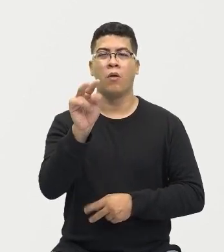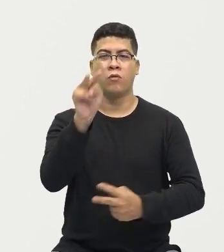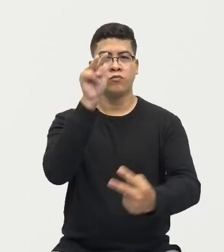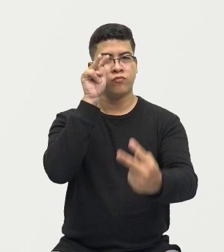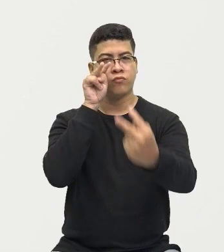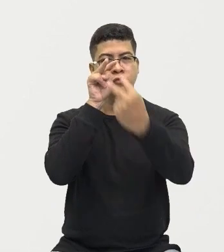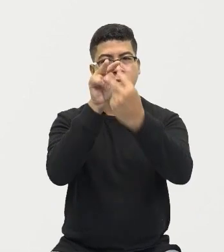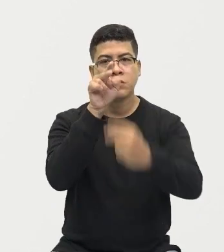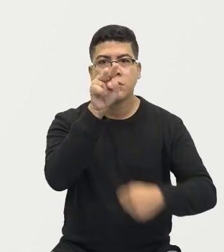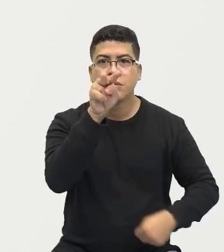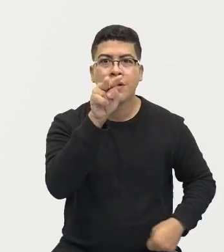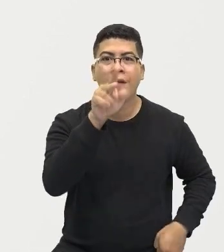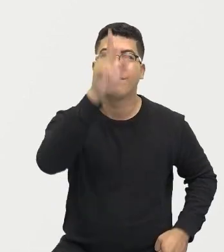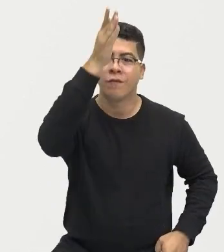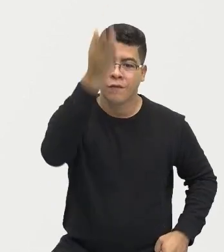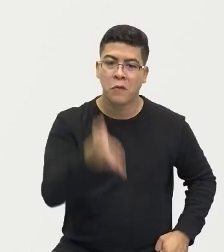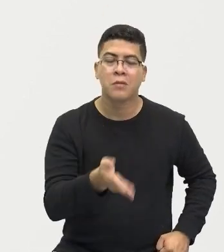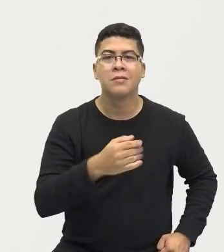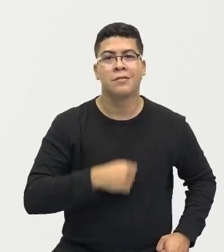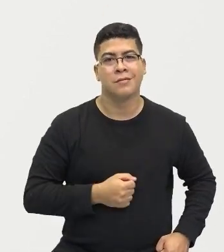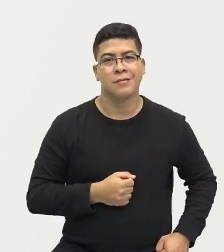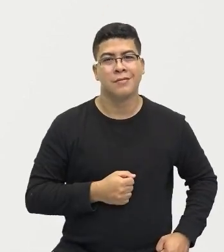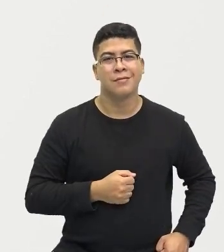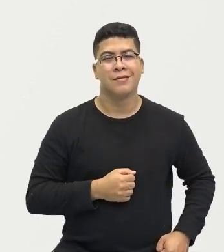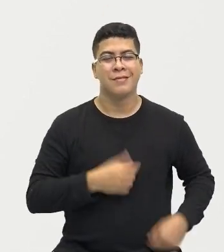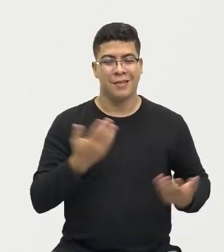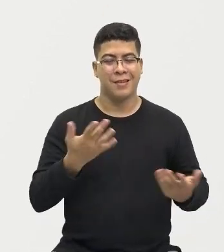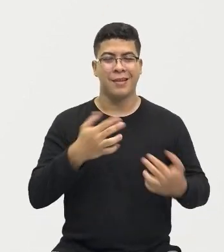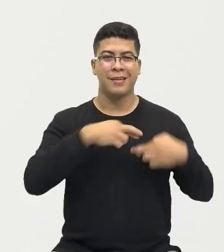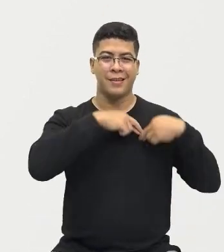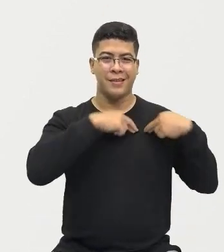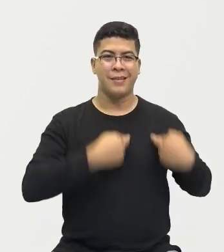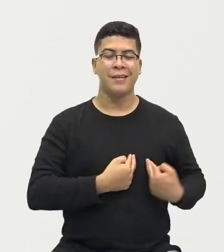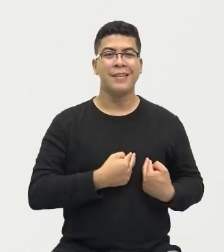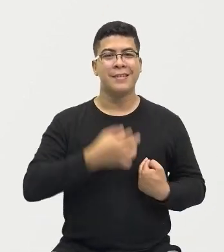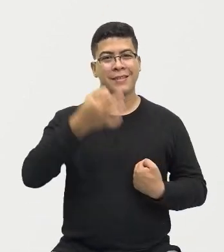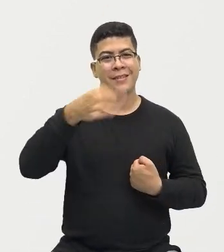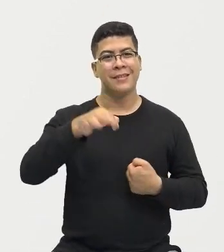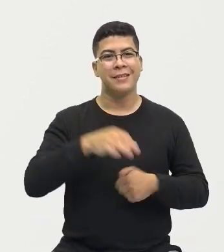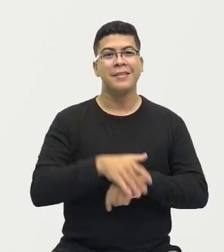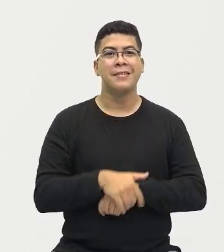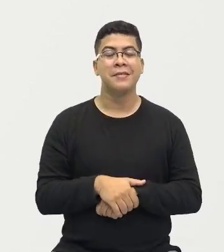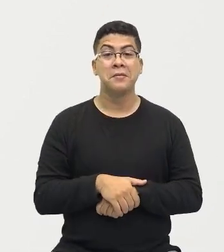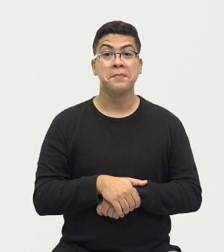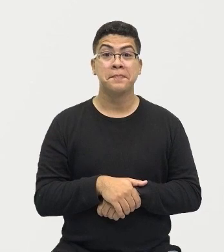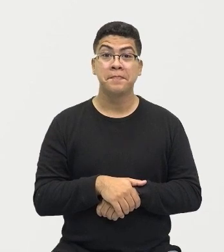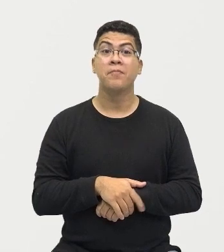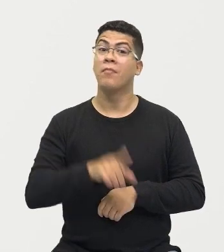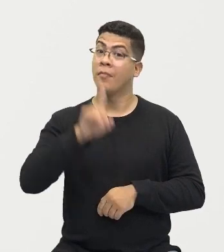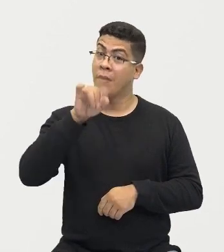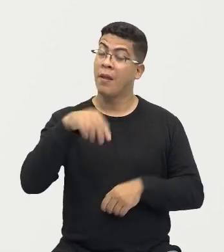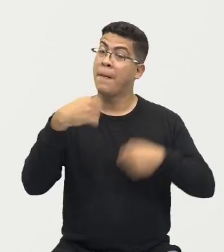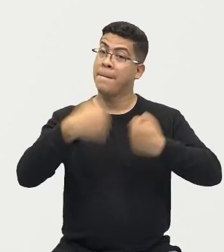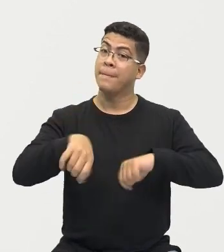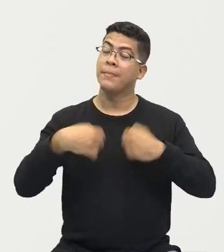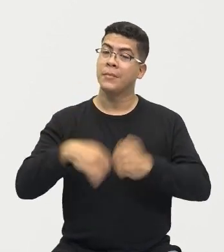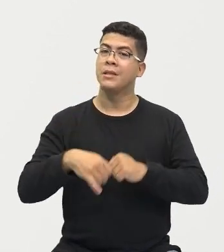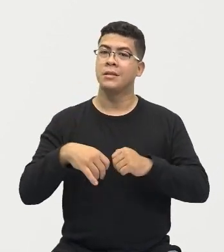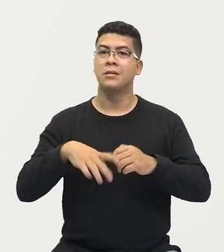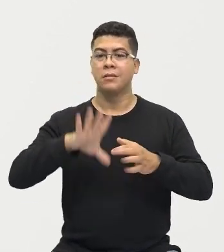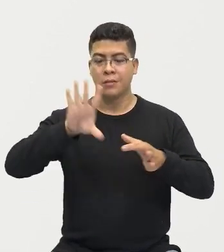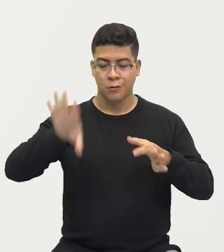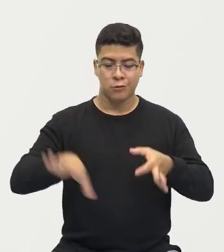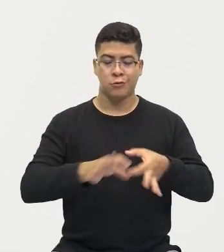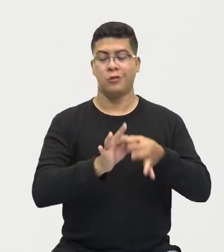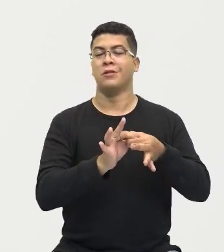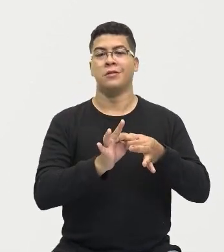e dizer assim, você. Olha que romântico, né? Muito bem. Notem aí que ele precisa desse complemento.